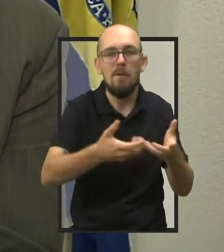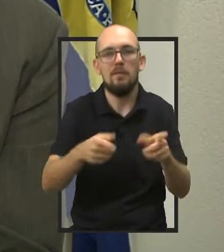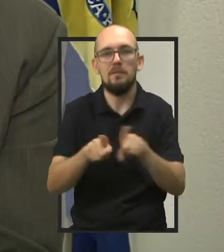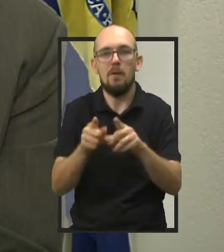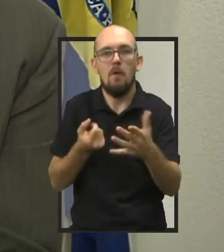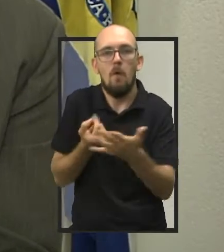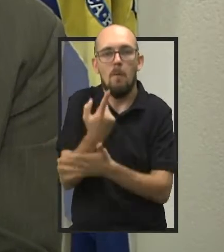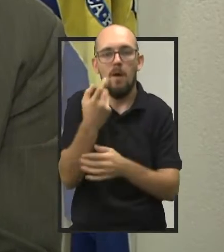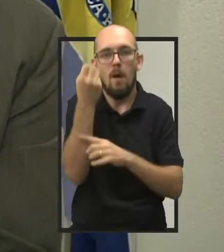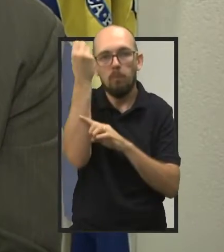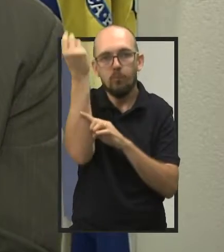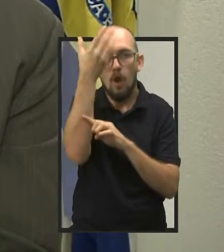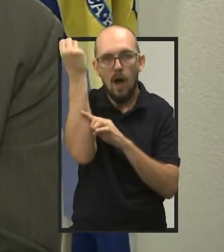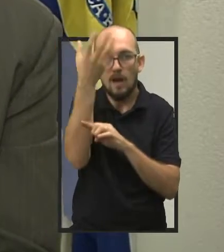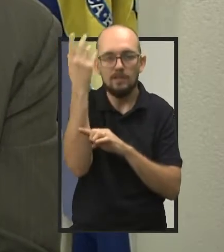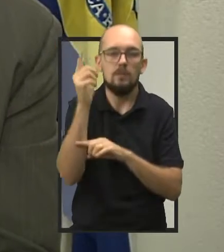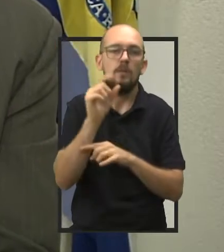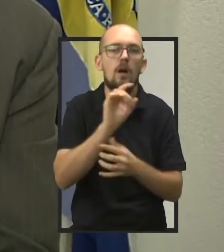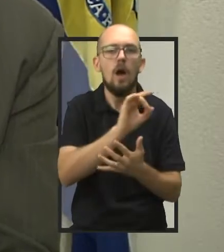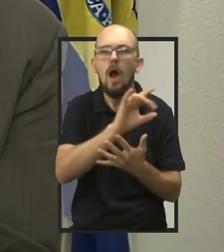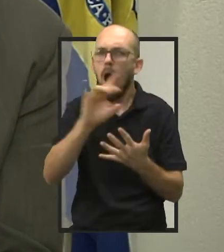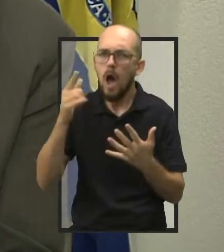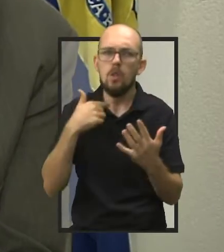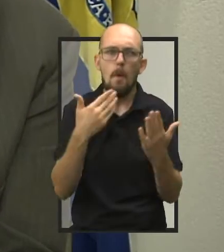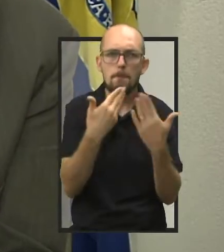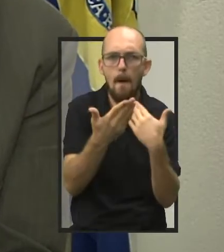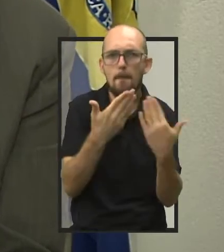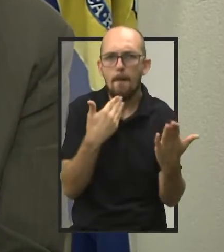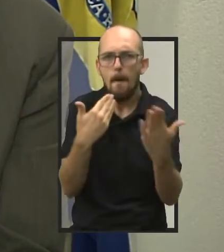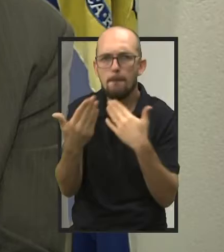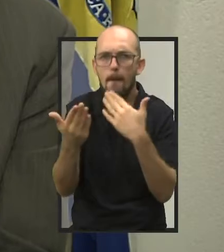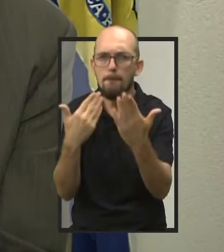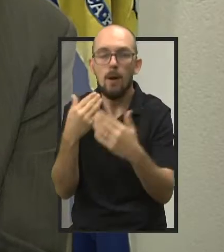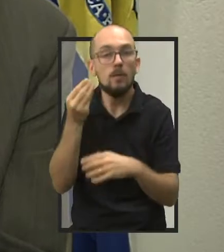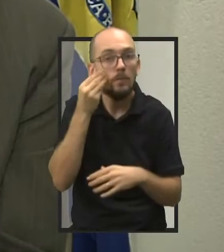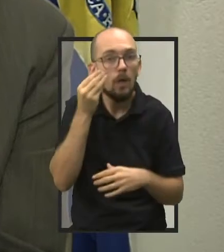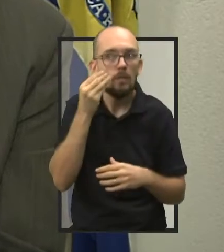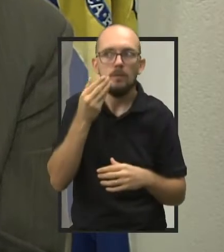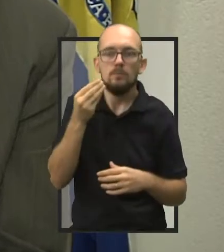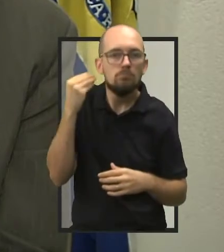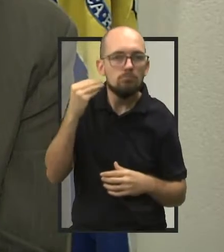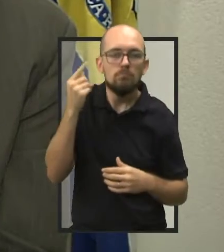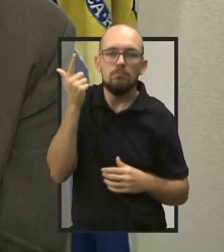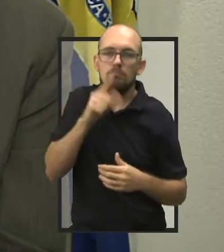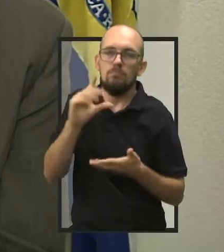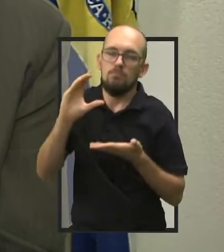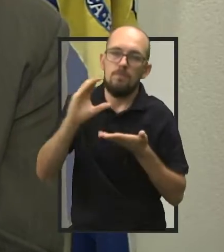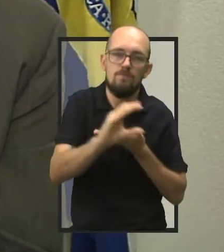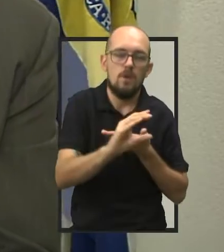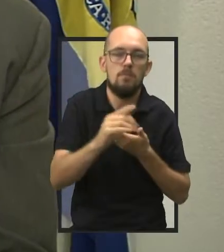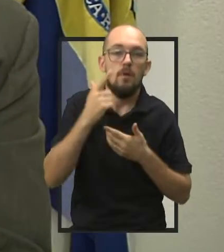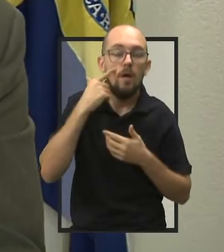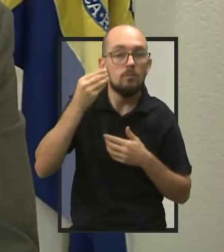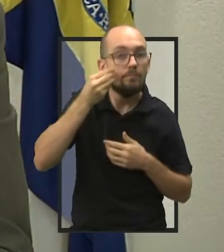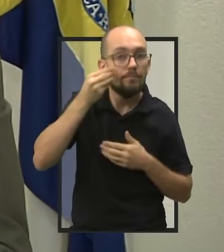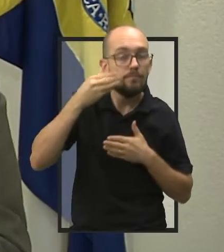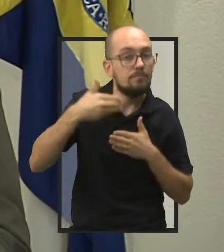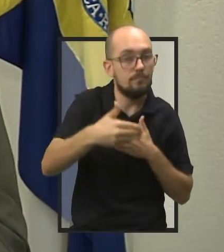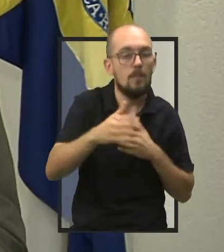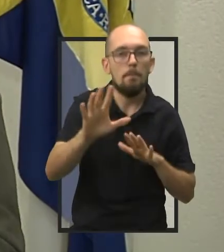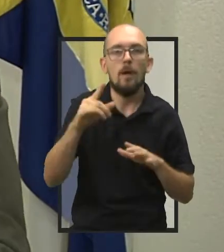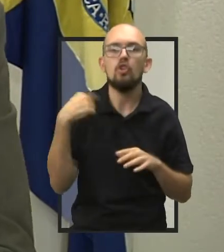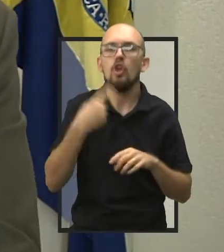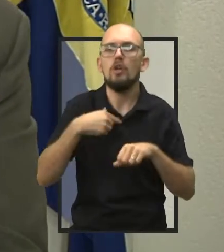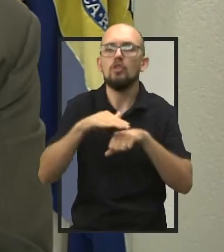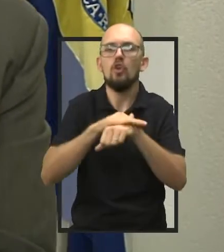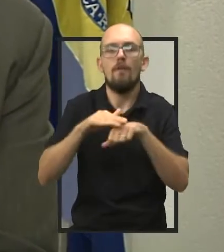gente foi uma conversa muito descontraída com todos eles. O que eu posso colocar aí, assim, do que nós conversamos, por exemplo,